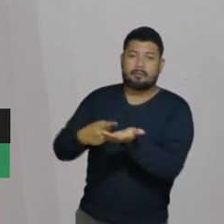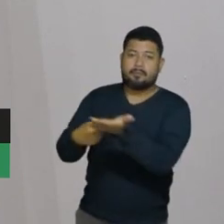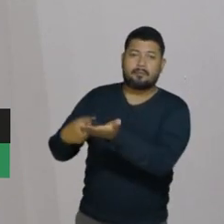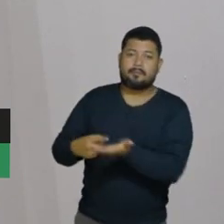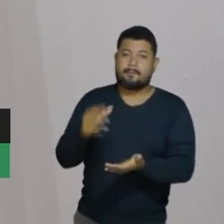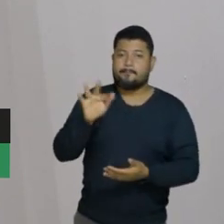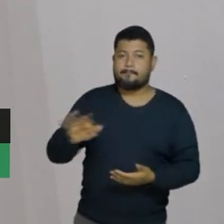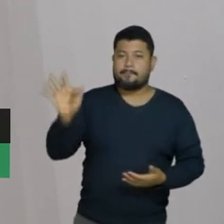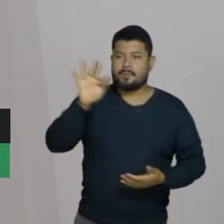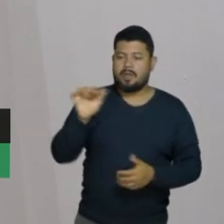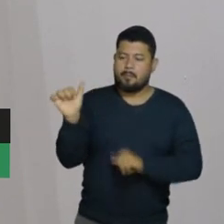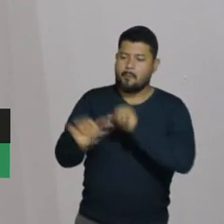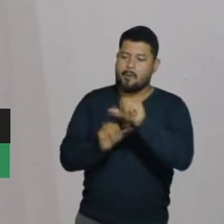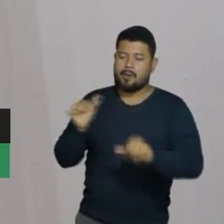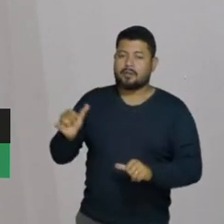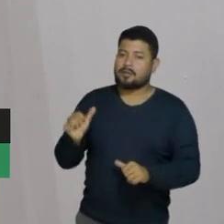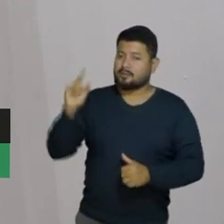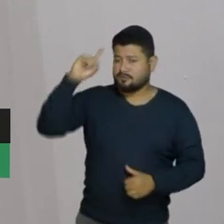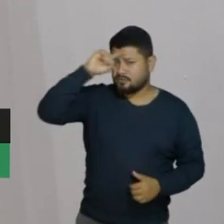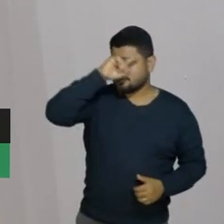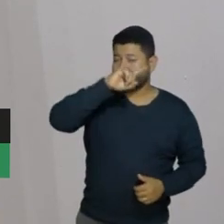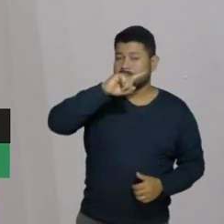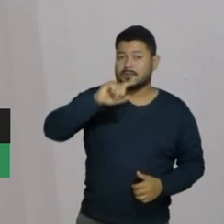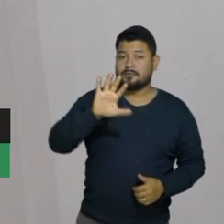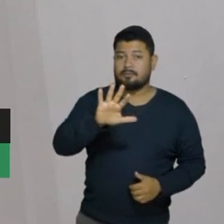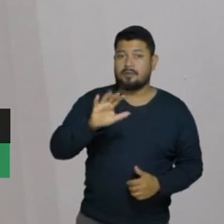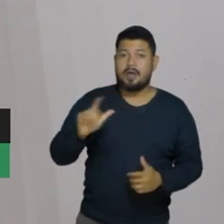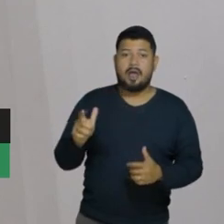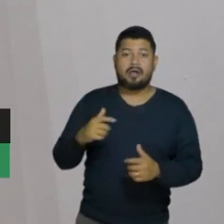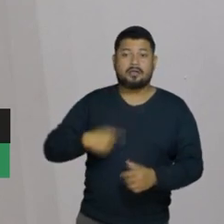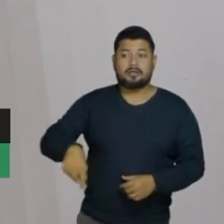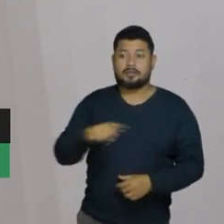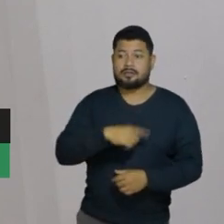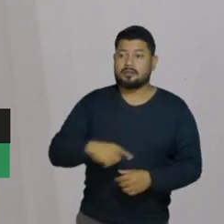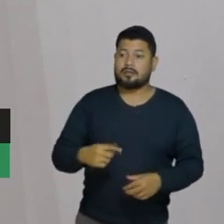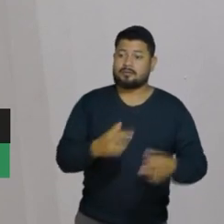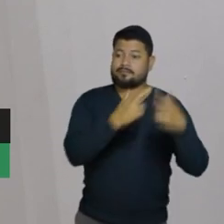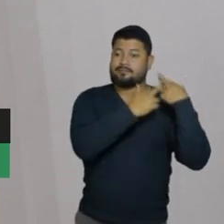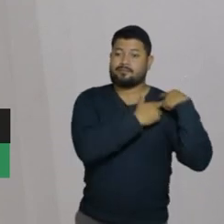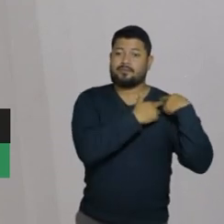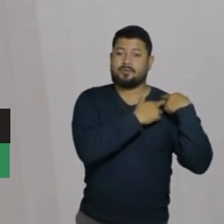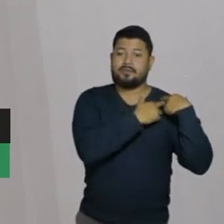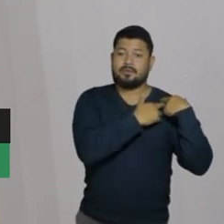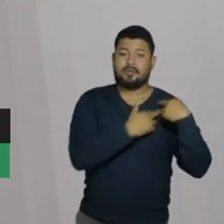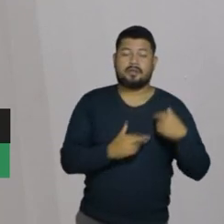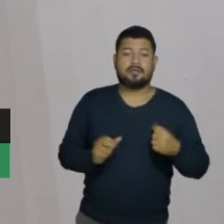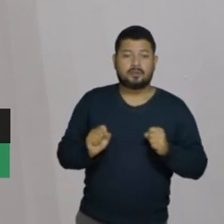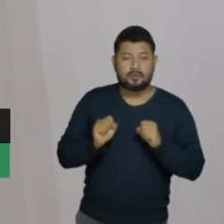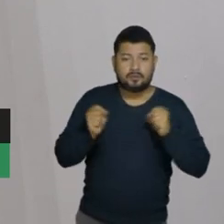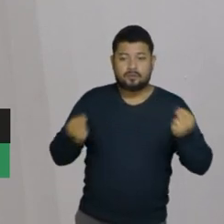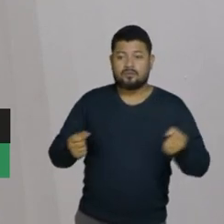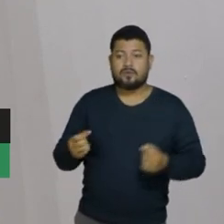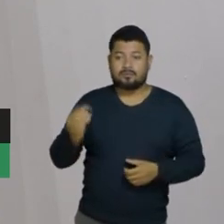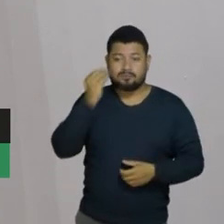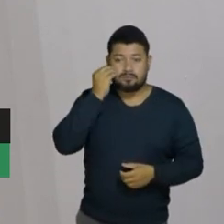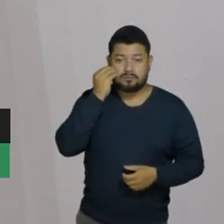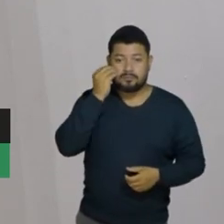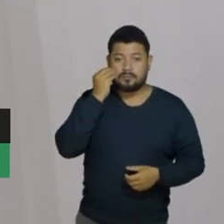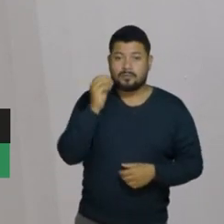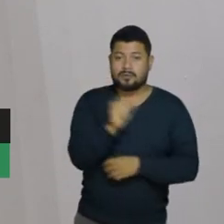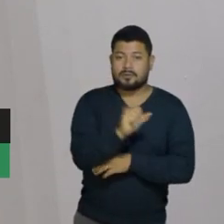tem mudança. Mas é nosso dever, pelo menos, tentar, deputado Antídio, para que Santa Catarina